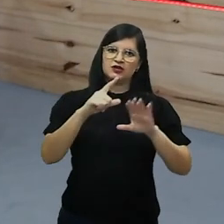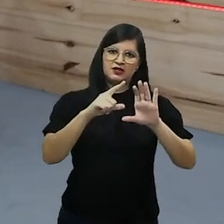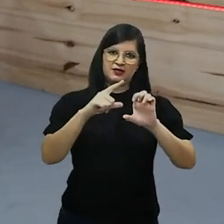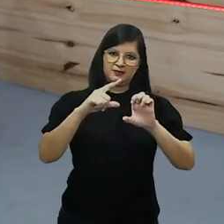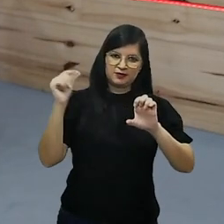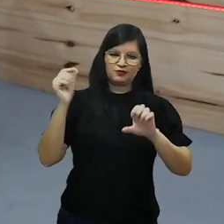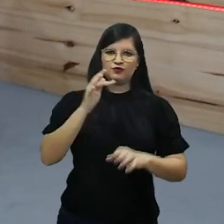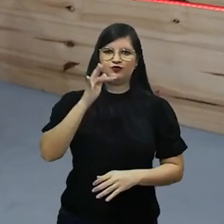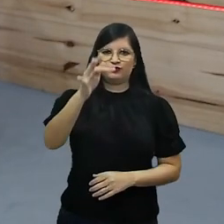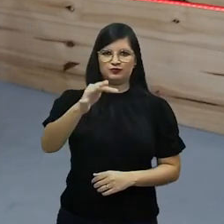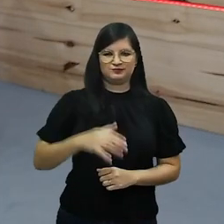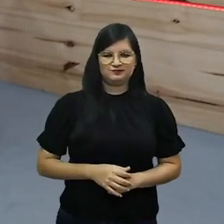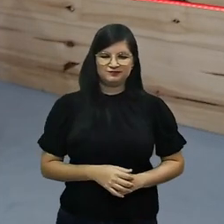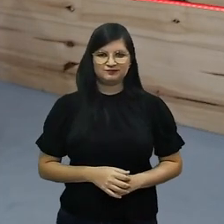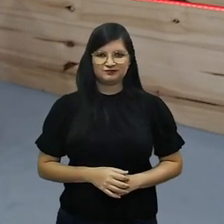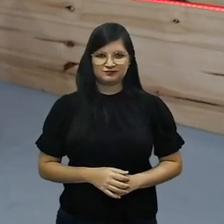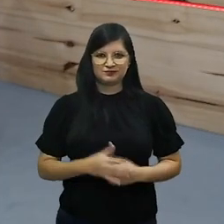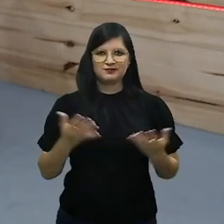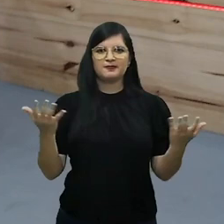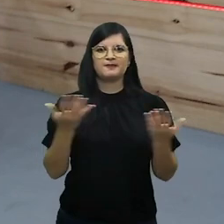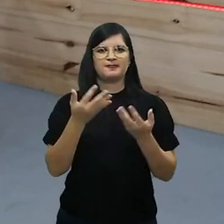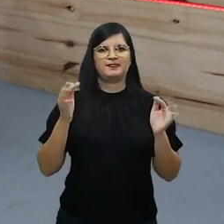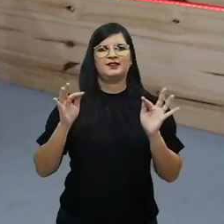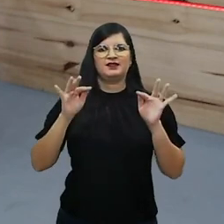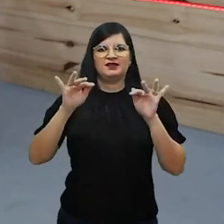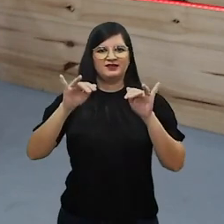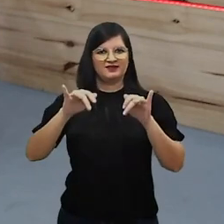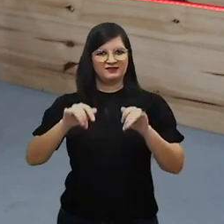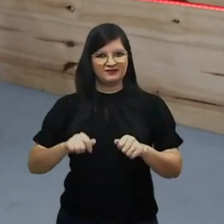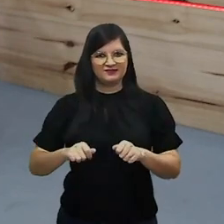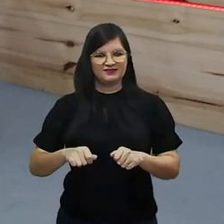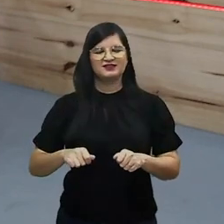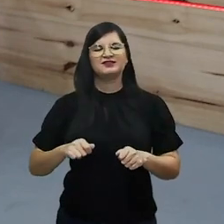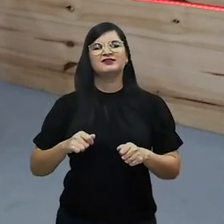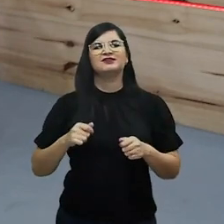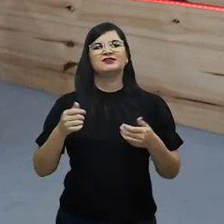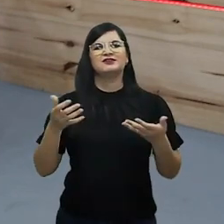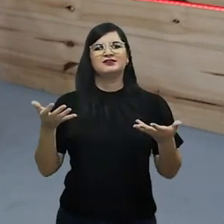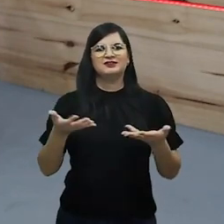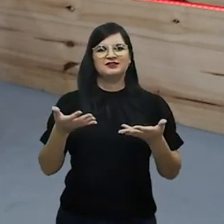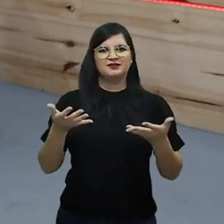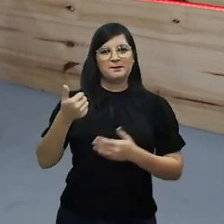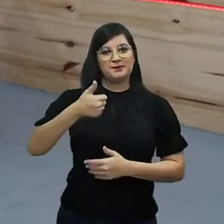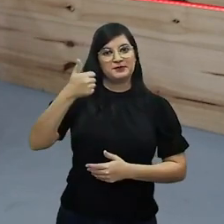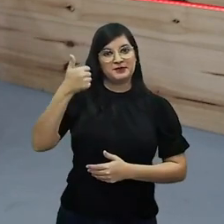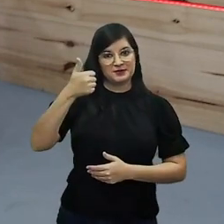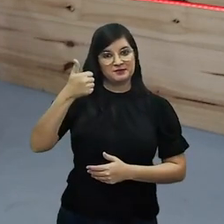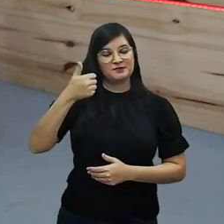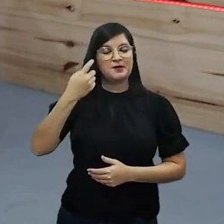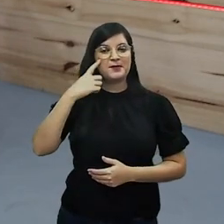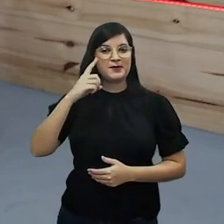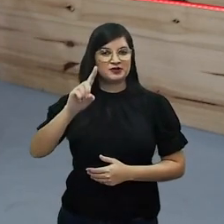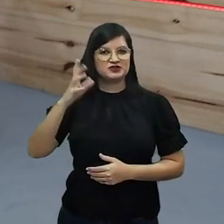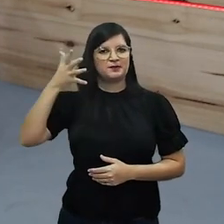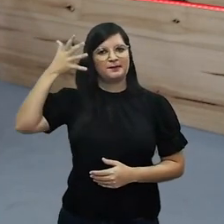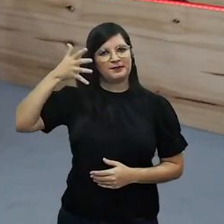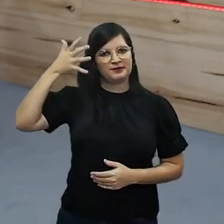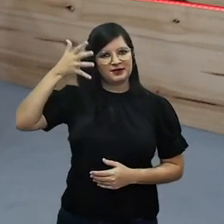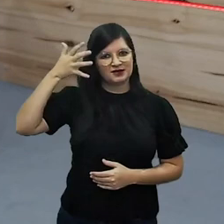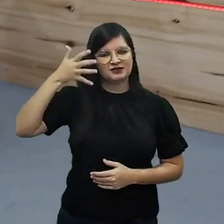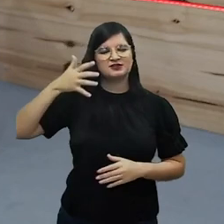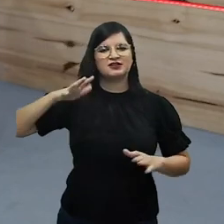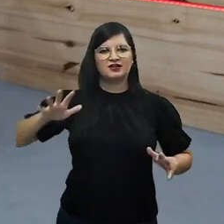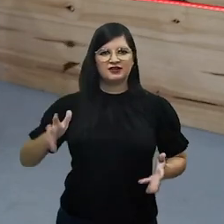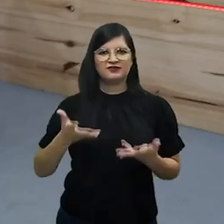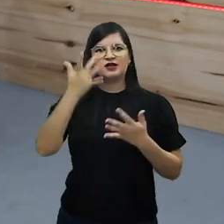futuro, tá bom? Então, a gente fica por aqui. Estamos encerrando o nosso primeiro dia de palestra, tá?